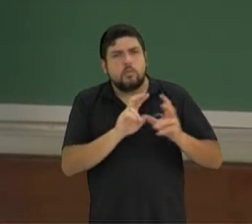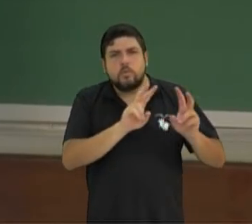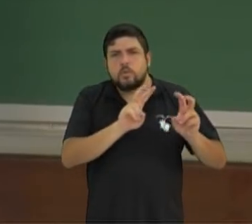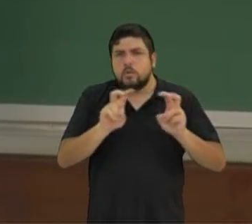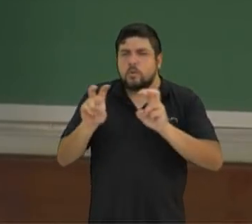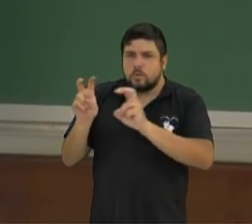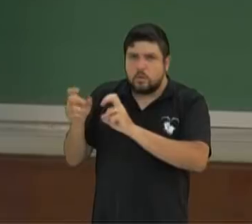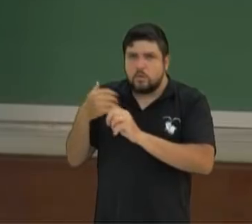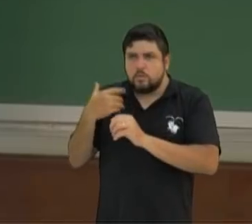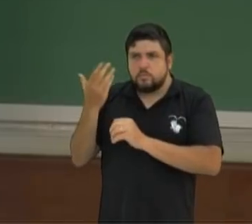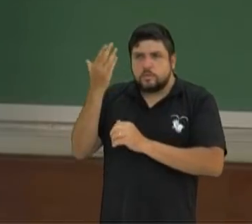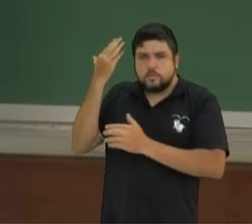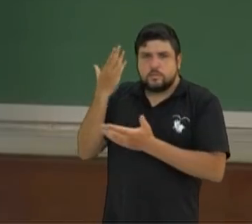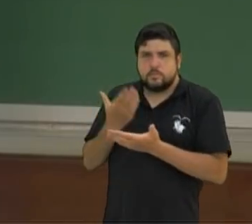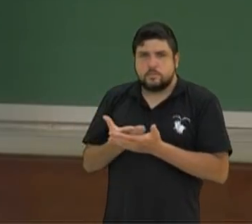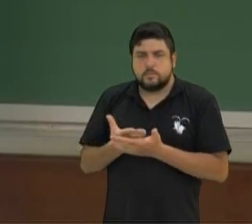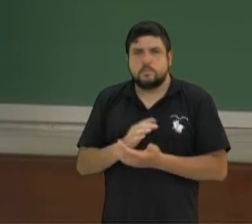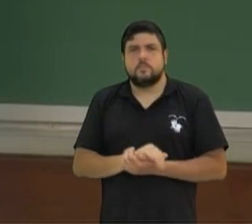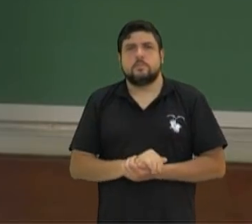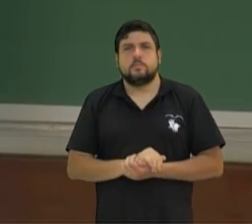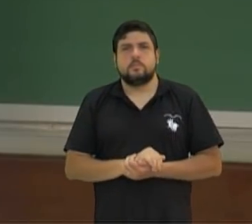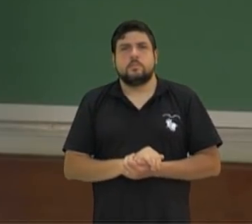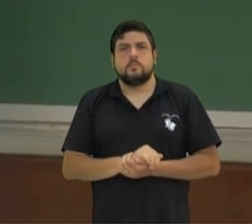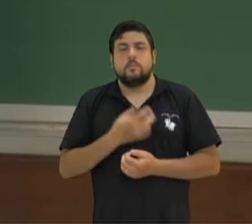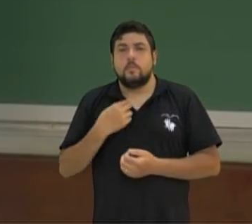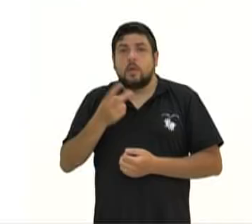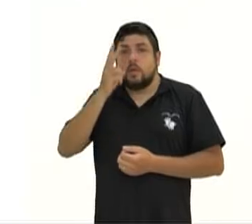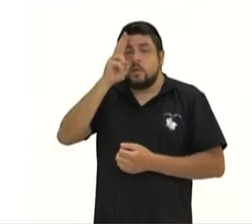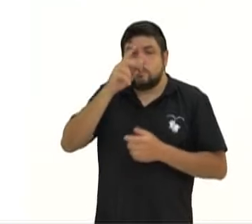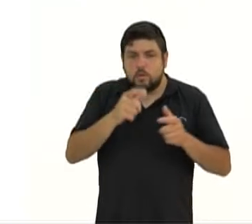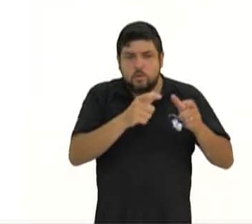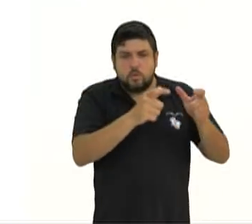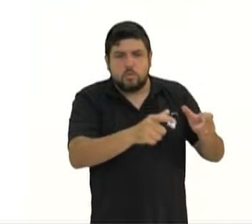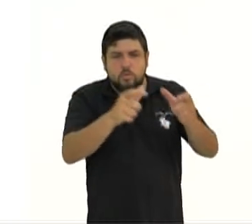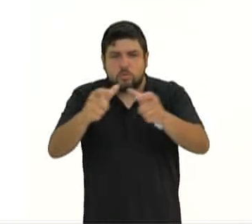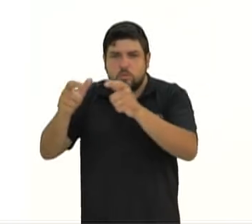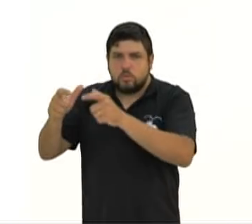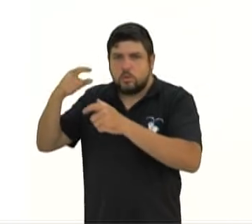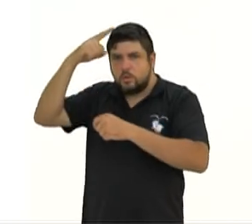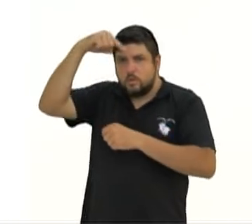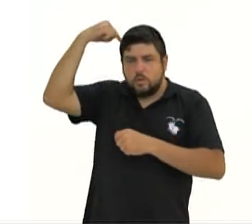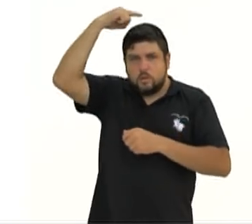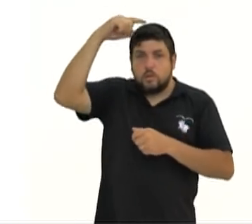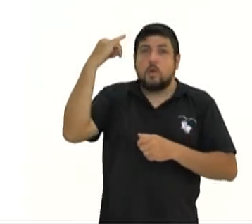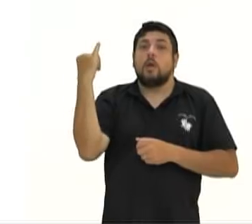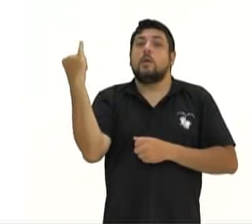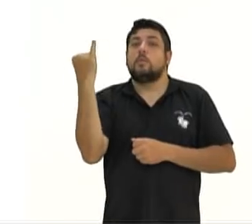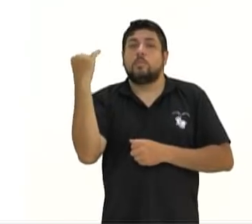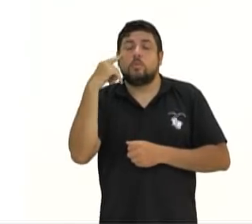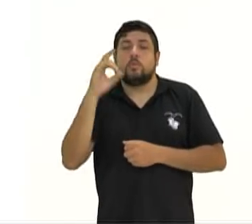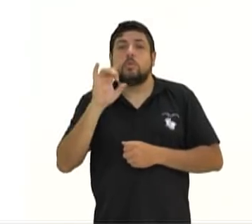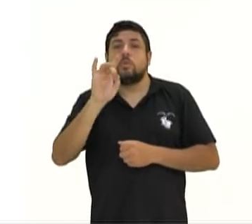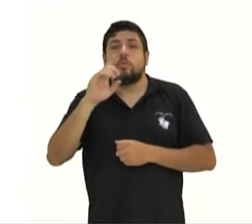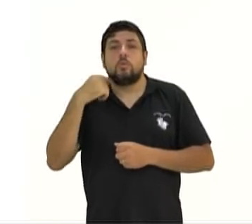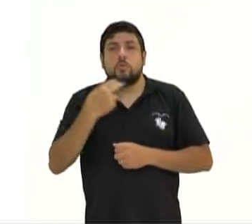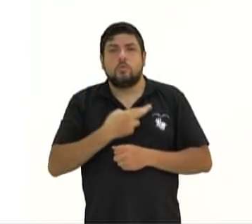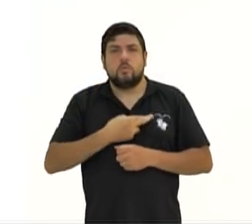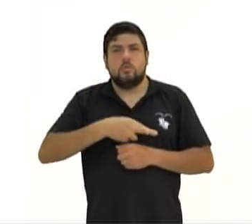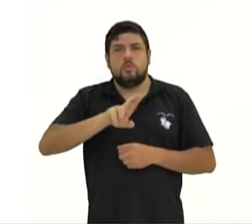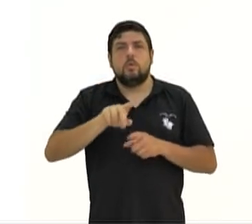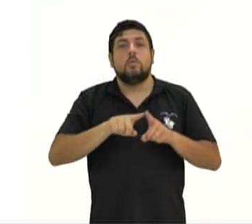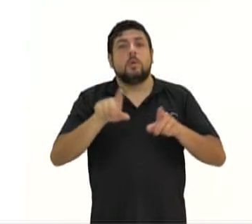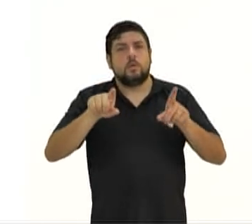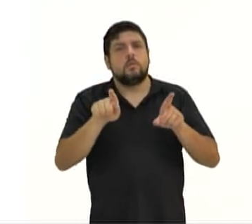perpassando alguns assuntos das aulas anteriores. Relembramos que os lugares sagrados são importantes, não só para os religiosos, mas também são patrimônio histórico